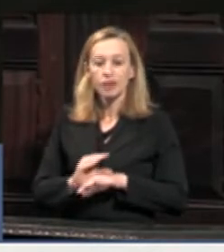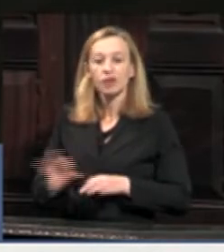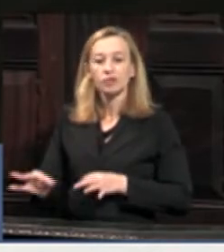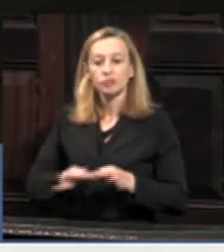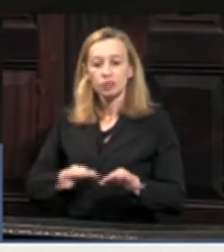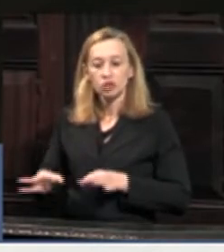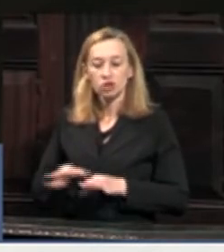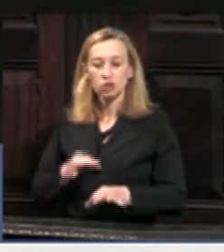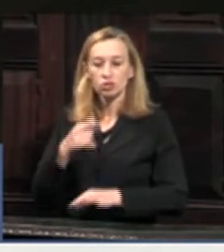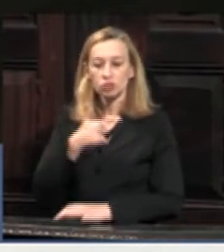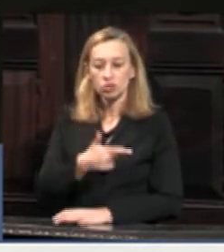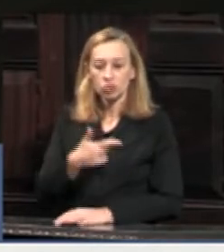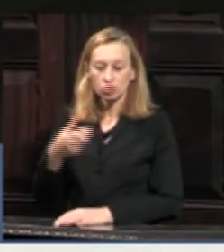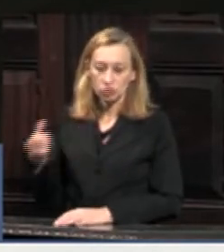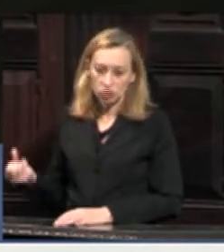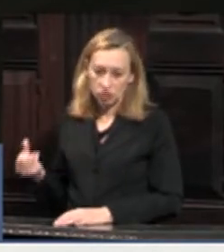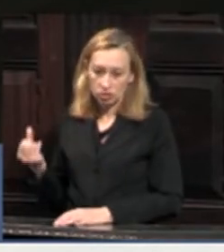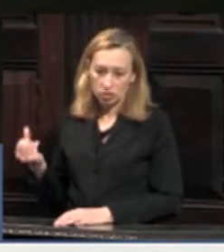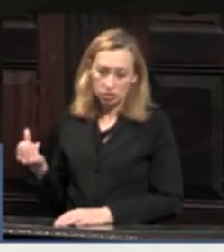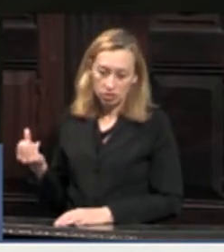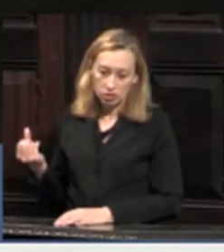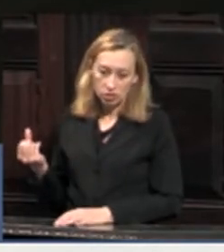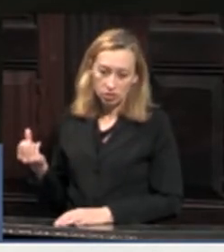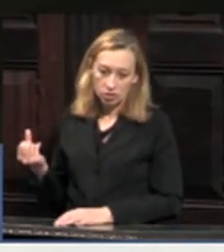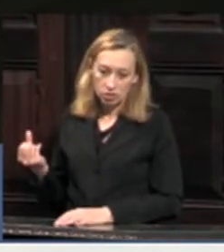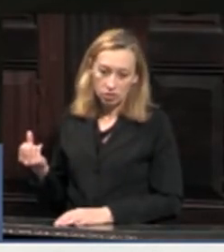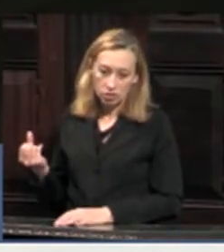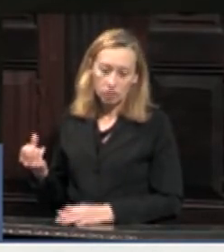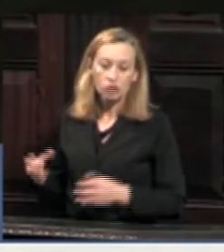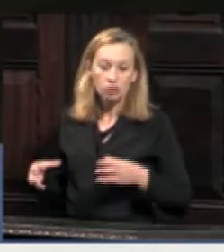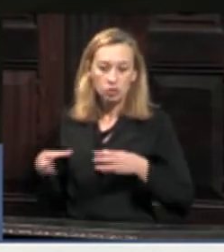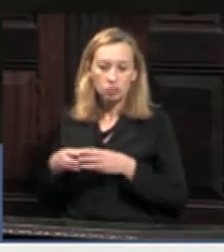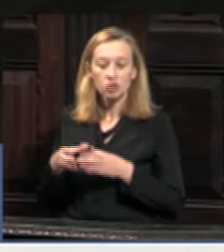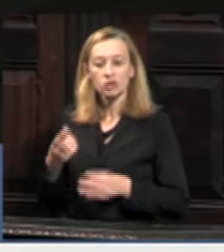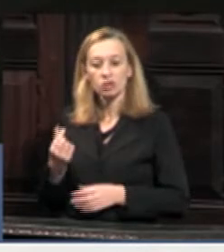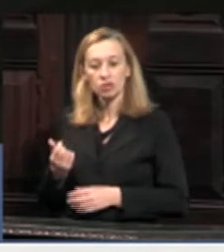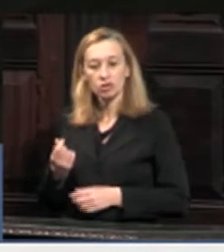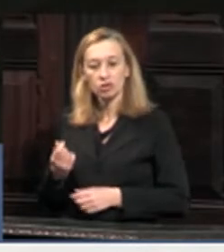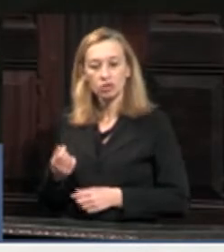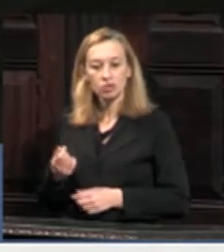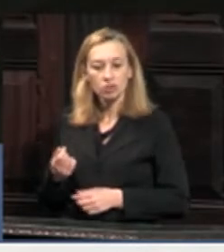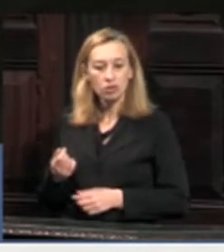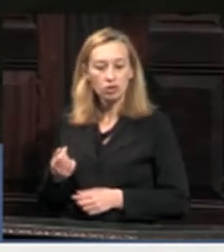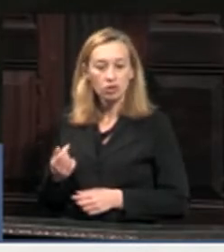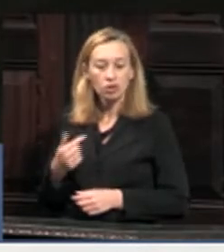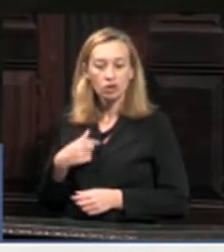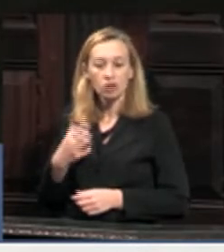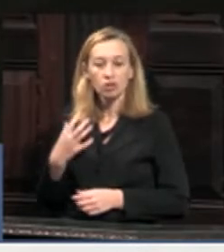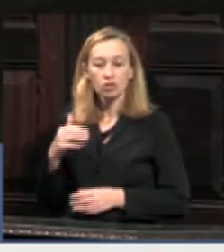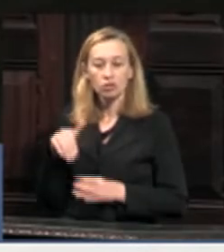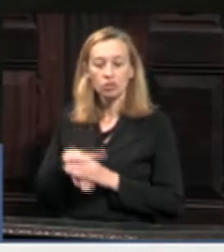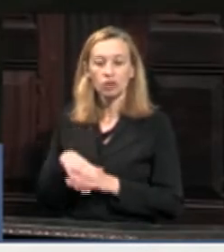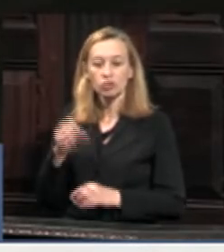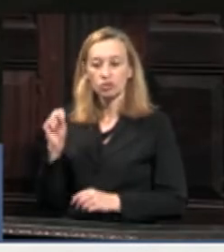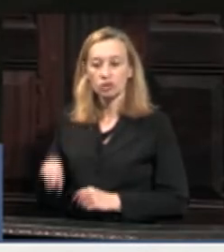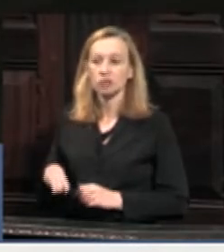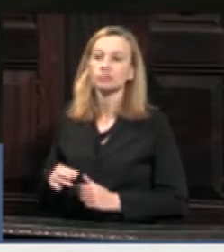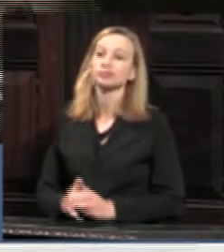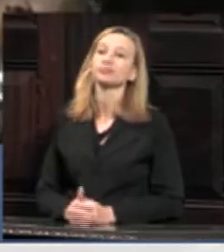projeto de 2016, pela Comissão de Orçamentos, dou voto favorável.